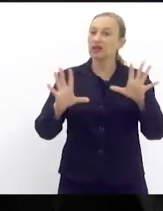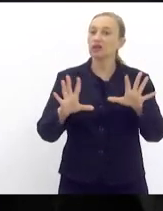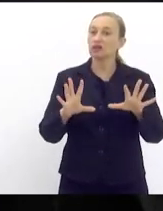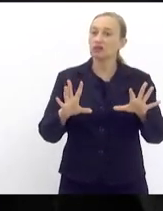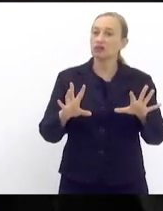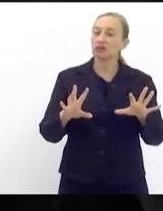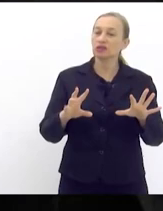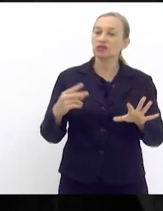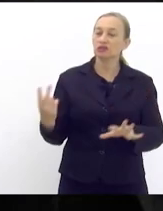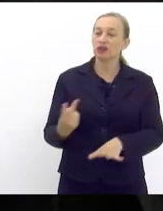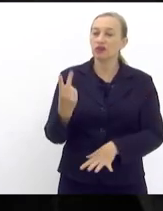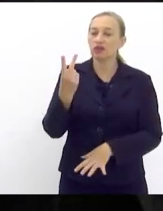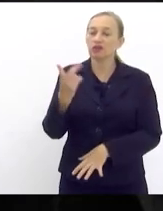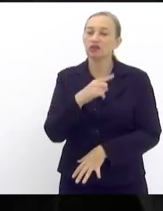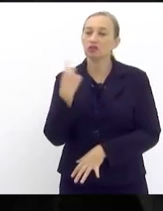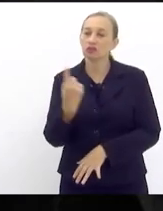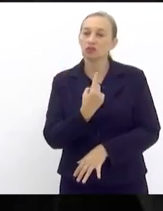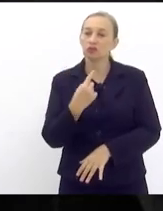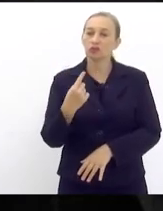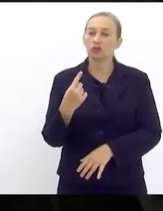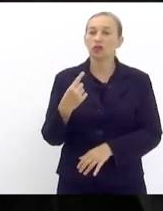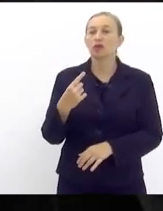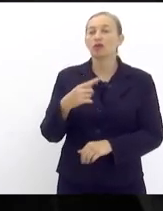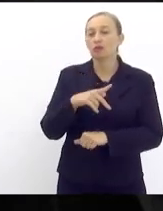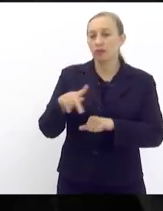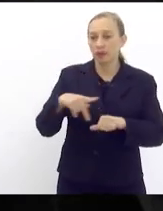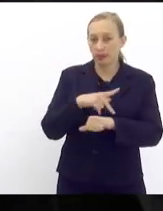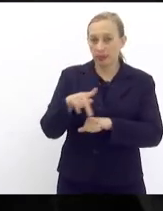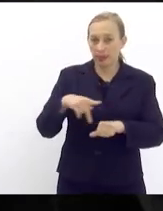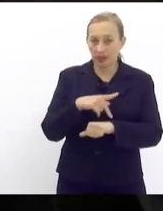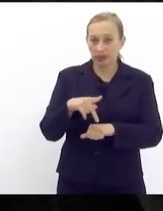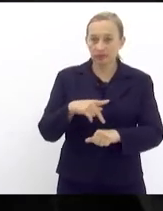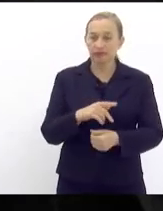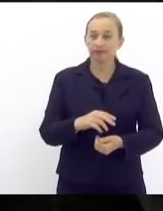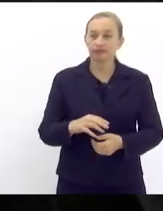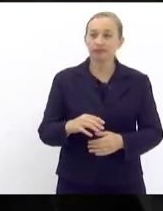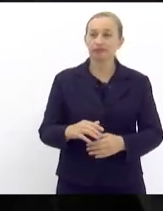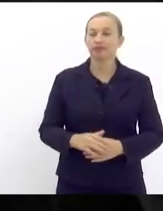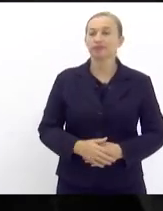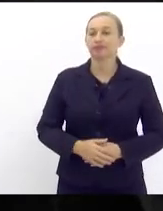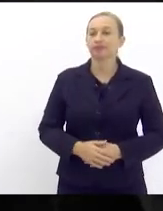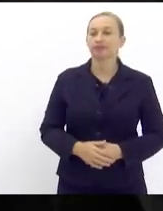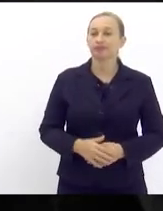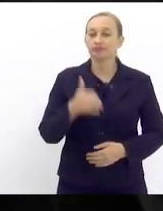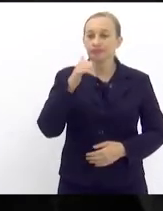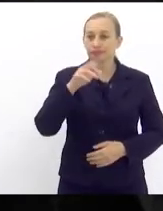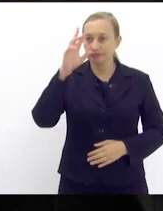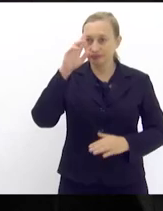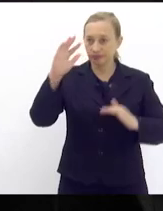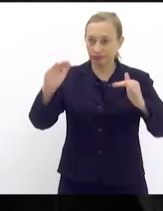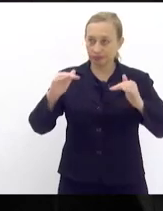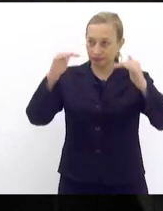prevalecesse no nosso país vossa excelência evocou